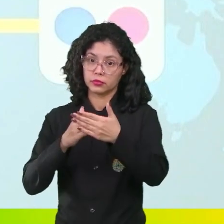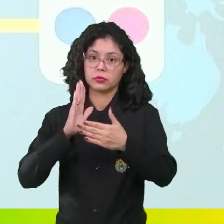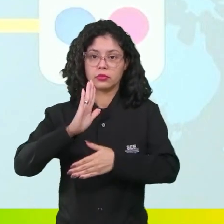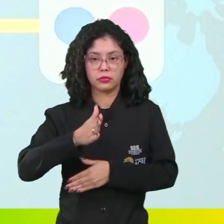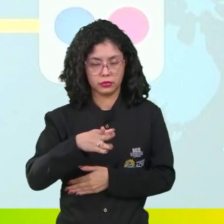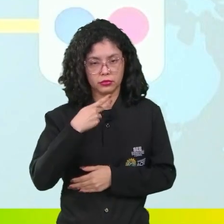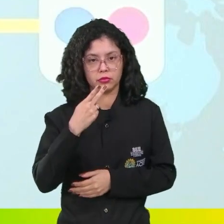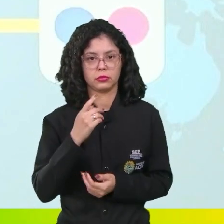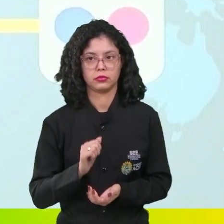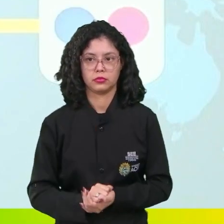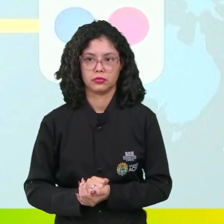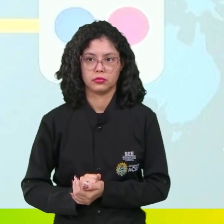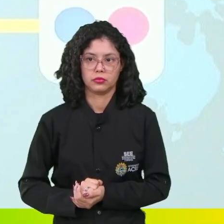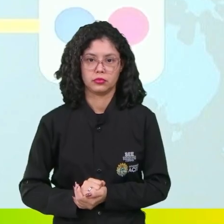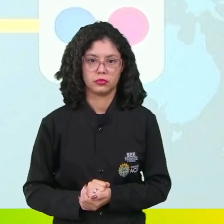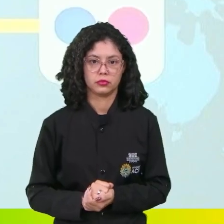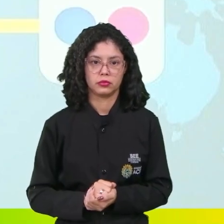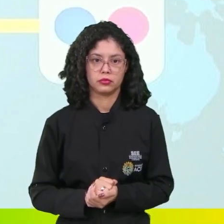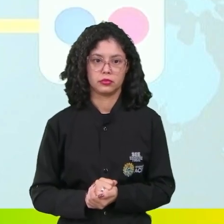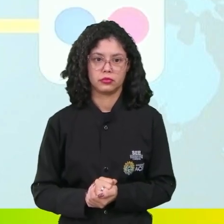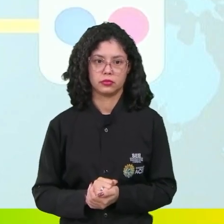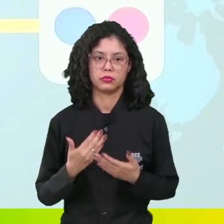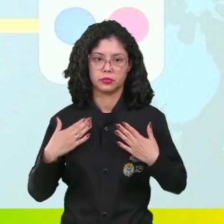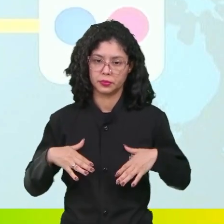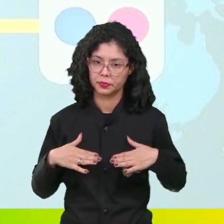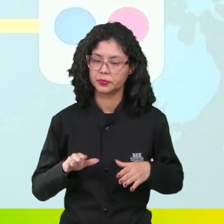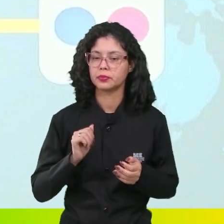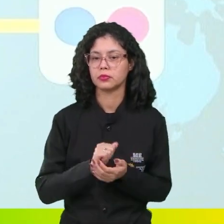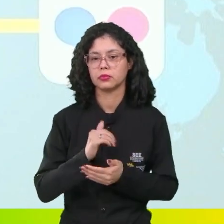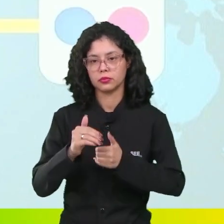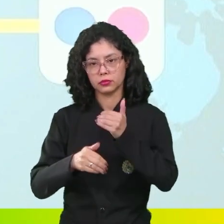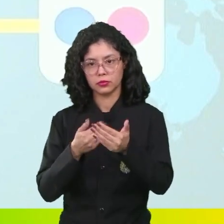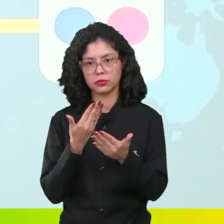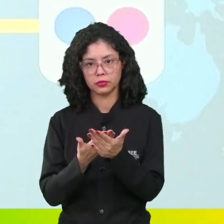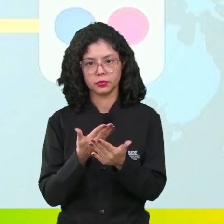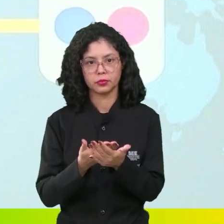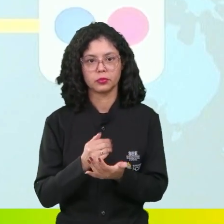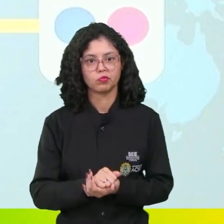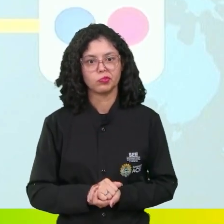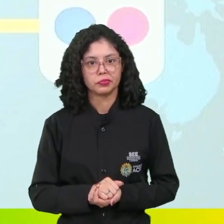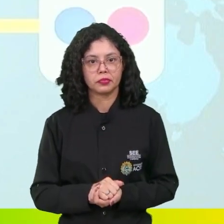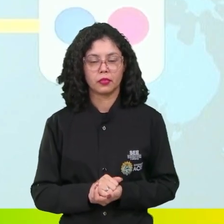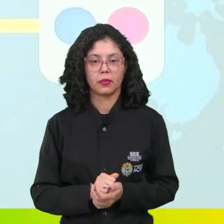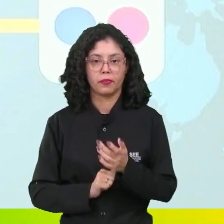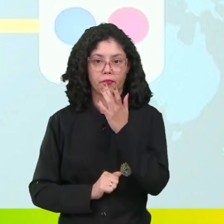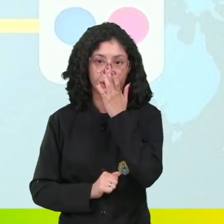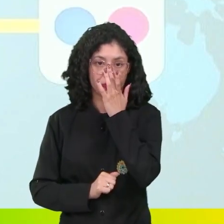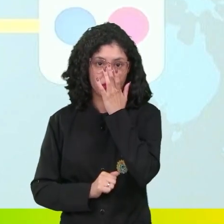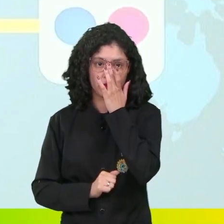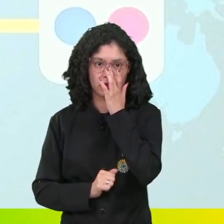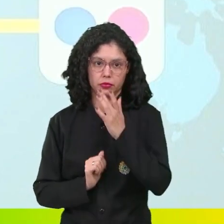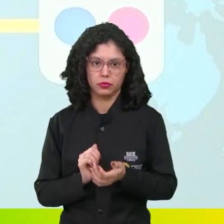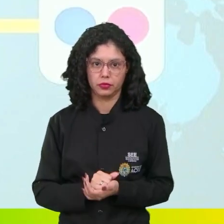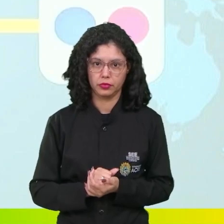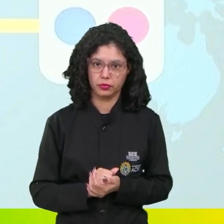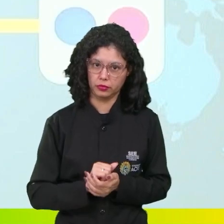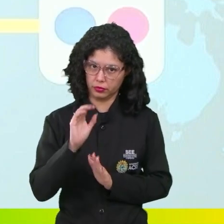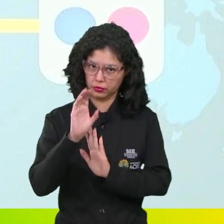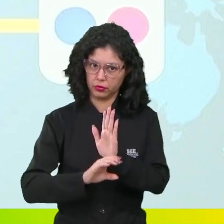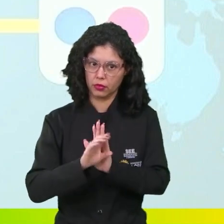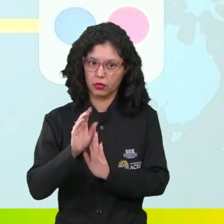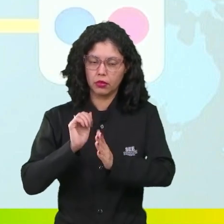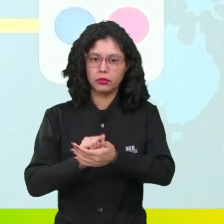já falei de maneira bem suave aqui no decorrer dessa aula. Então, a forma como o conteúdo